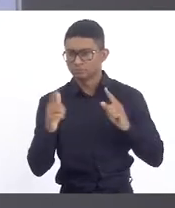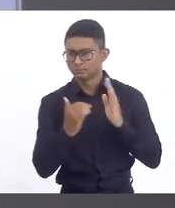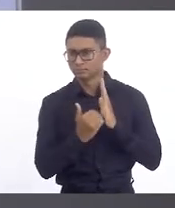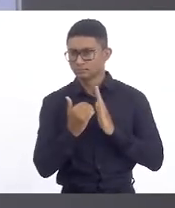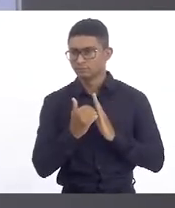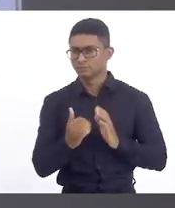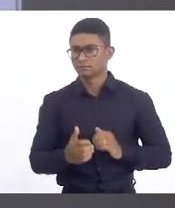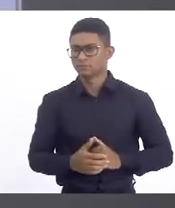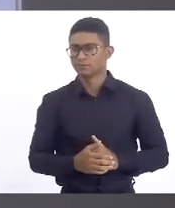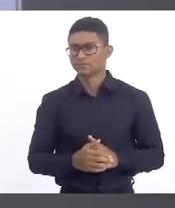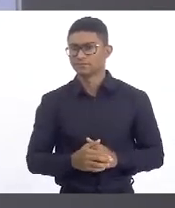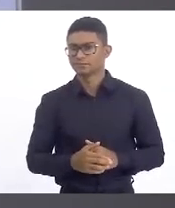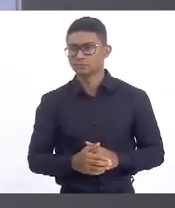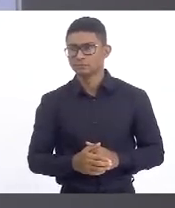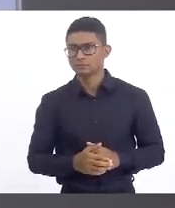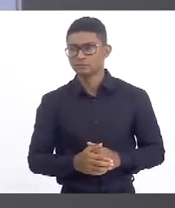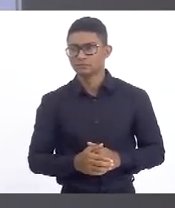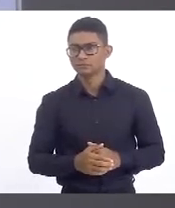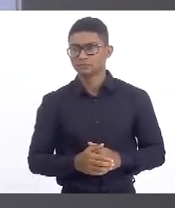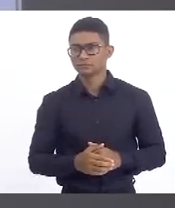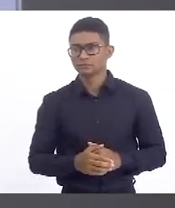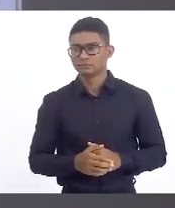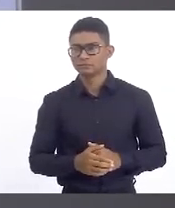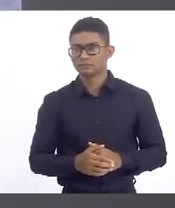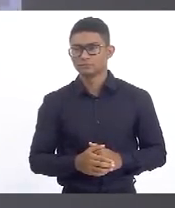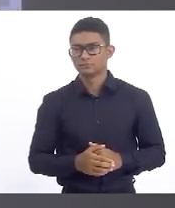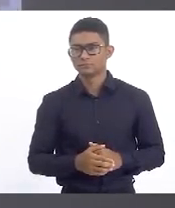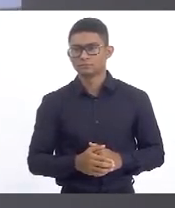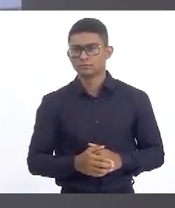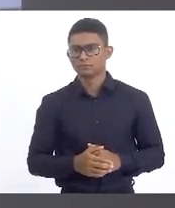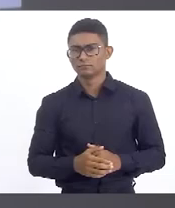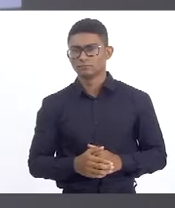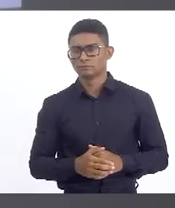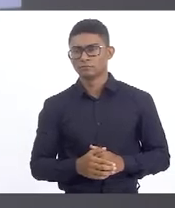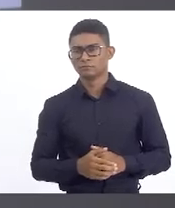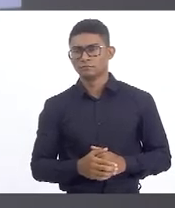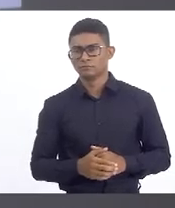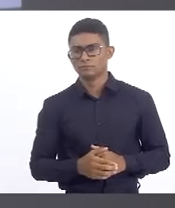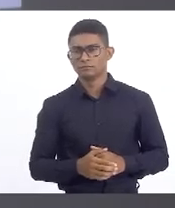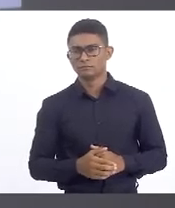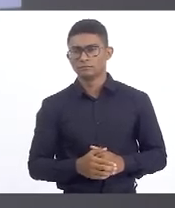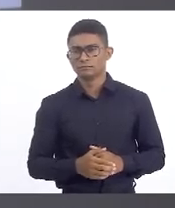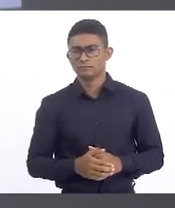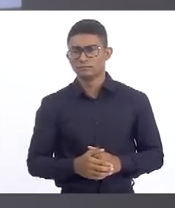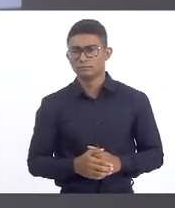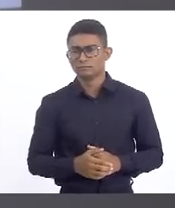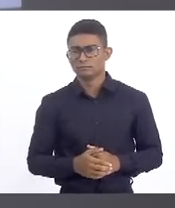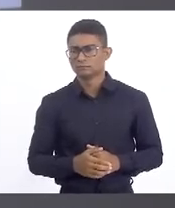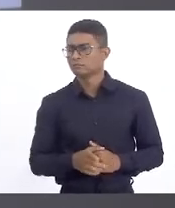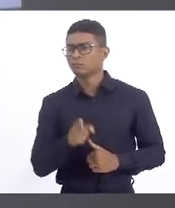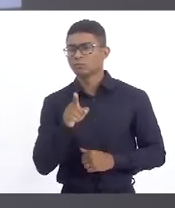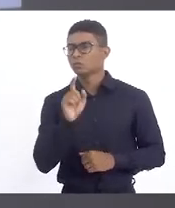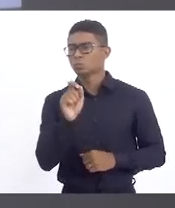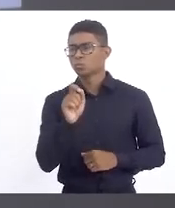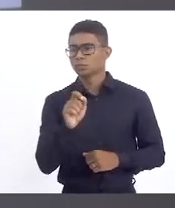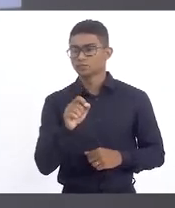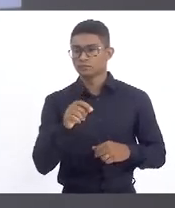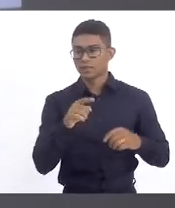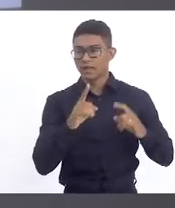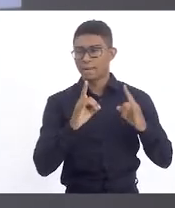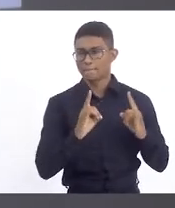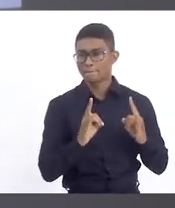Pode pular. essa parte administrativa do